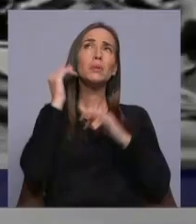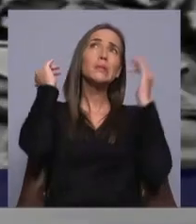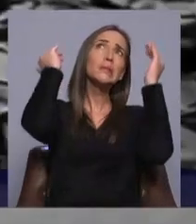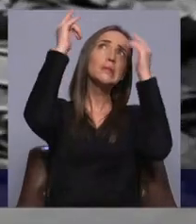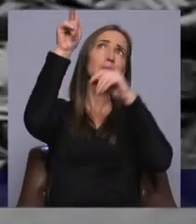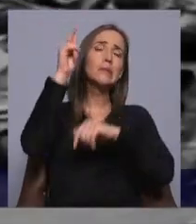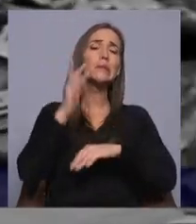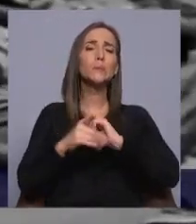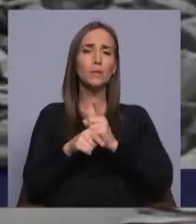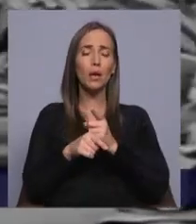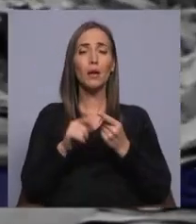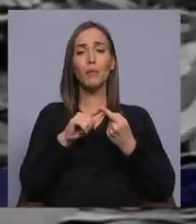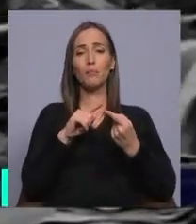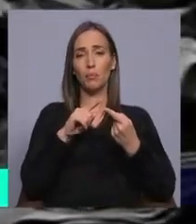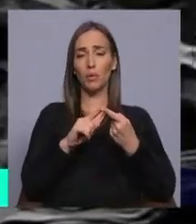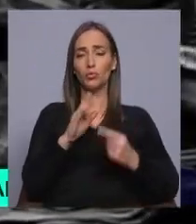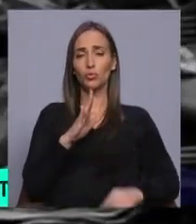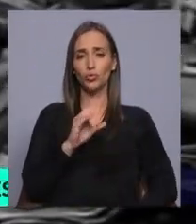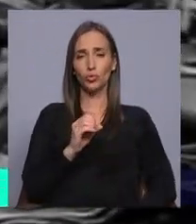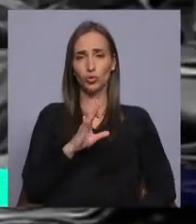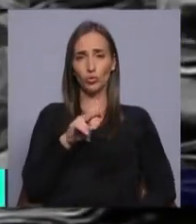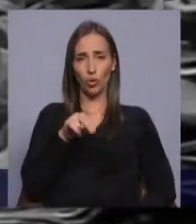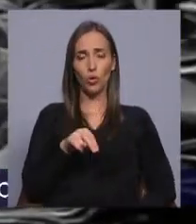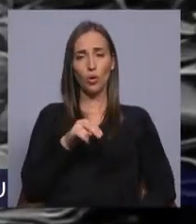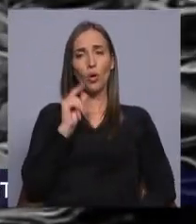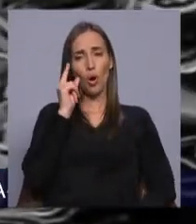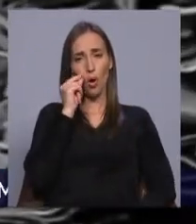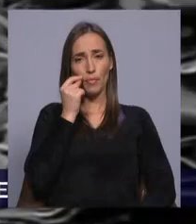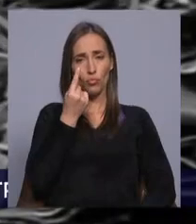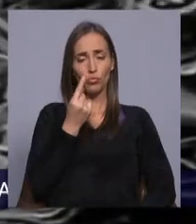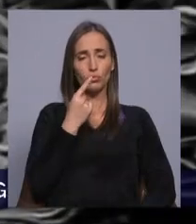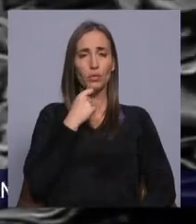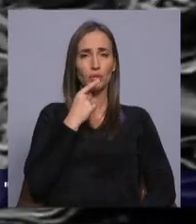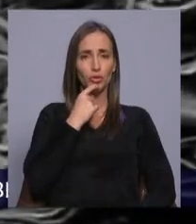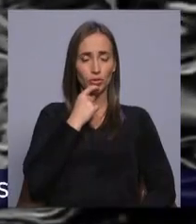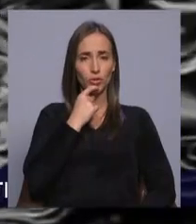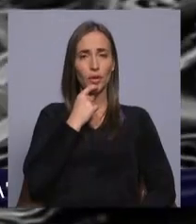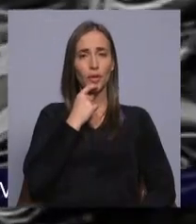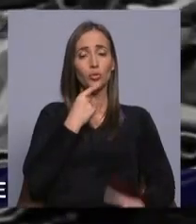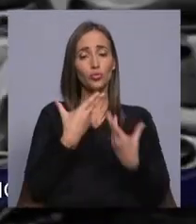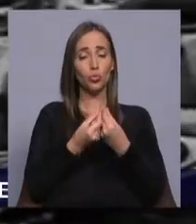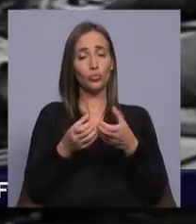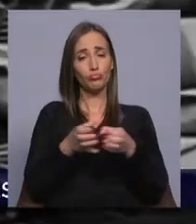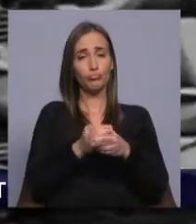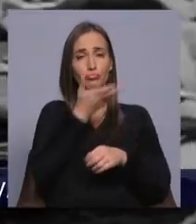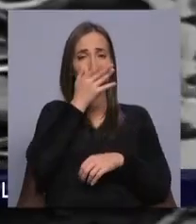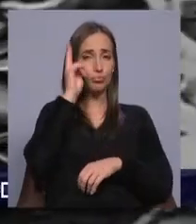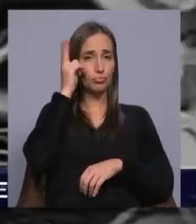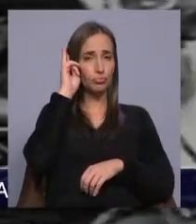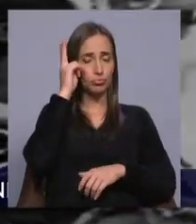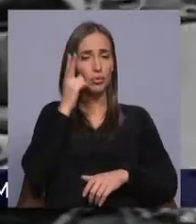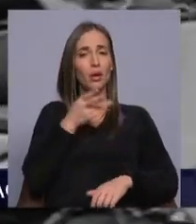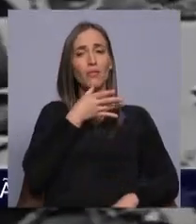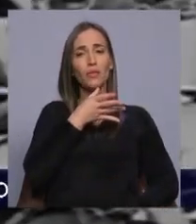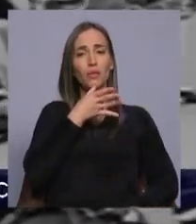primeiro relato é a correspondência de John Batchelor, um missionário anglicano, junto precisamente do povo Ainu, e que fala de registros